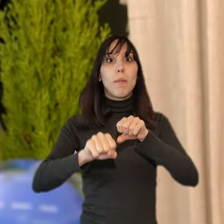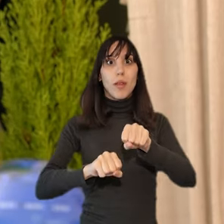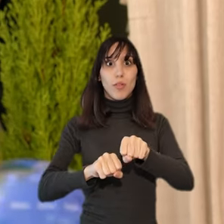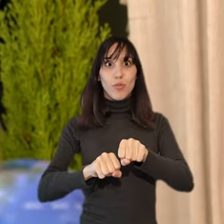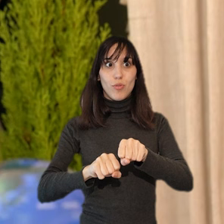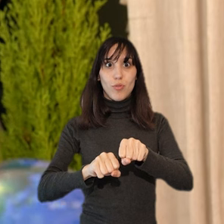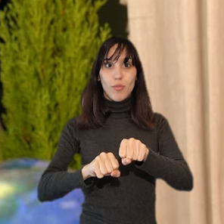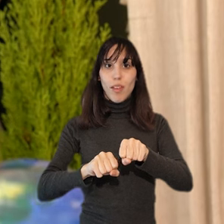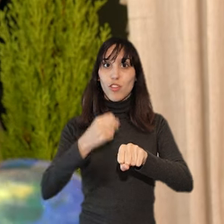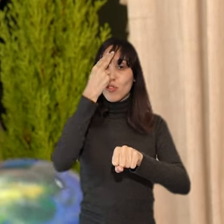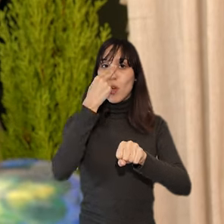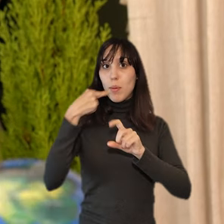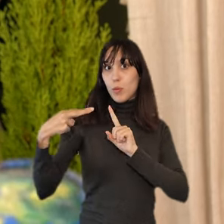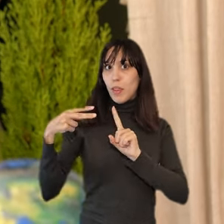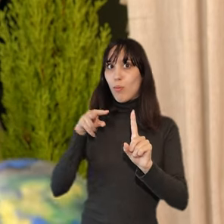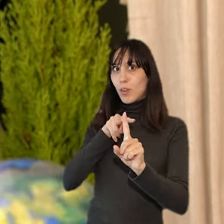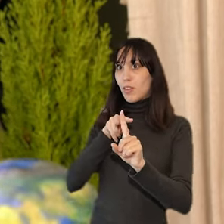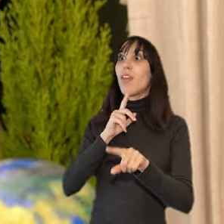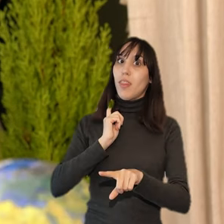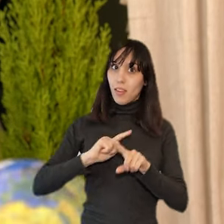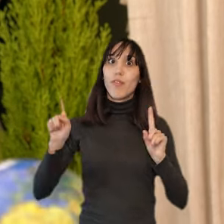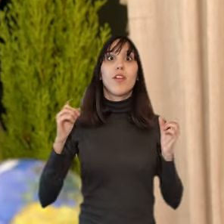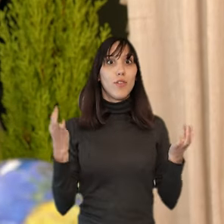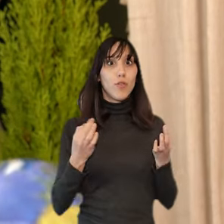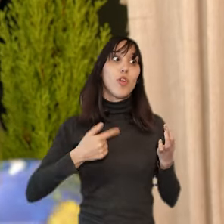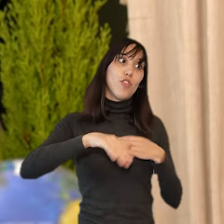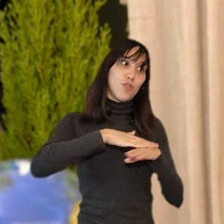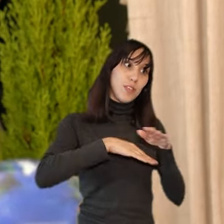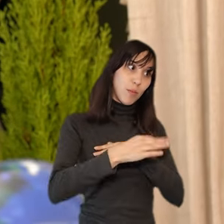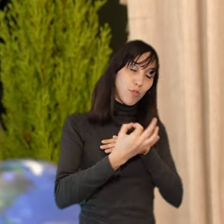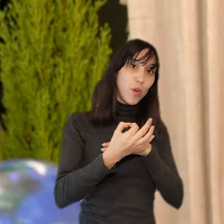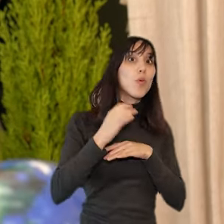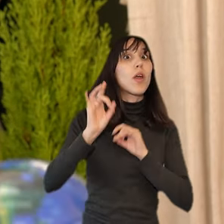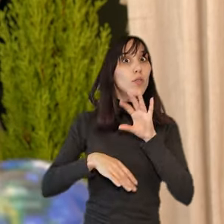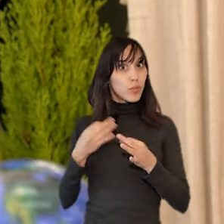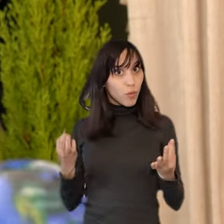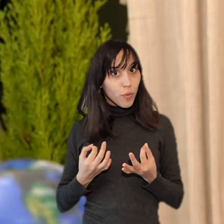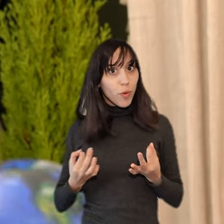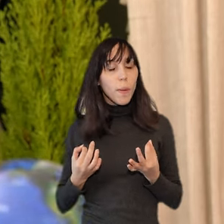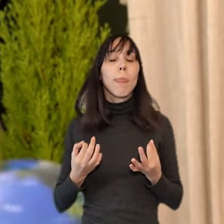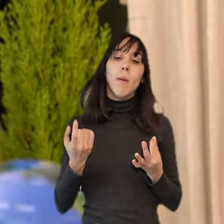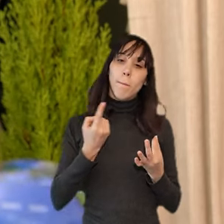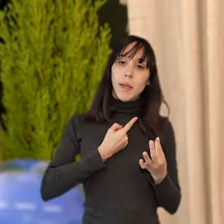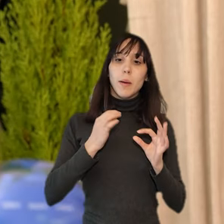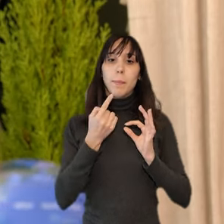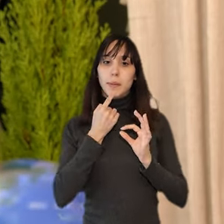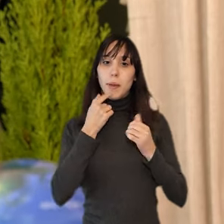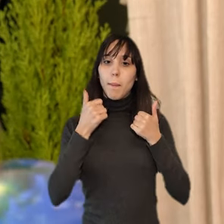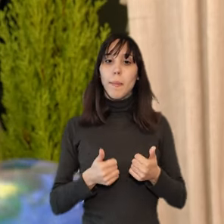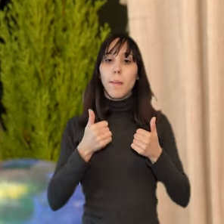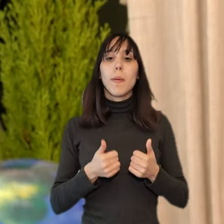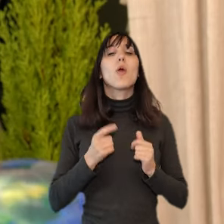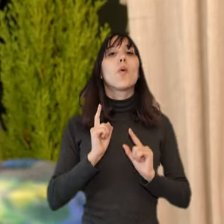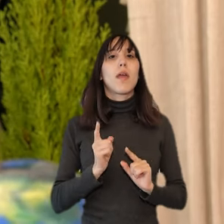muito diferente a nível histórico não é do que nós fizemos que foi pronto então nós estamos aqui a desconstruir o que é que é realmente